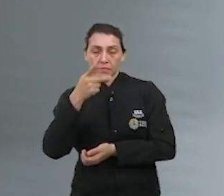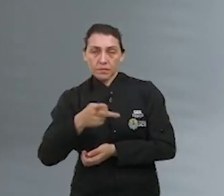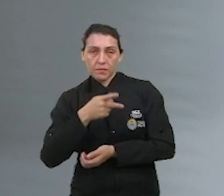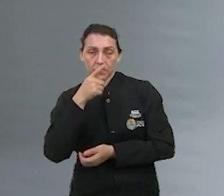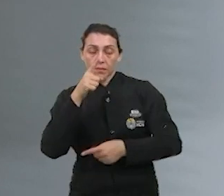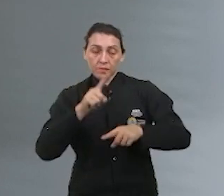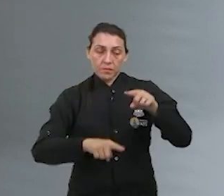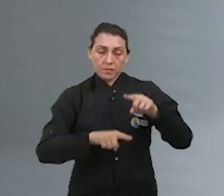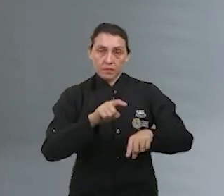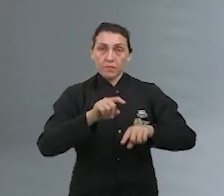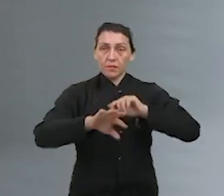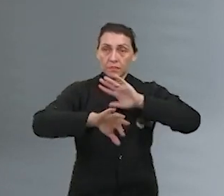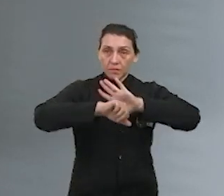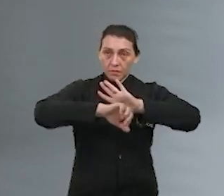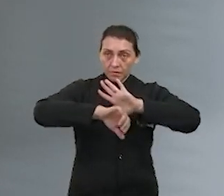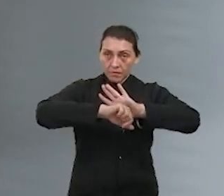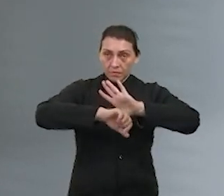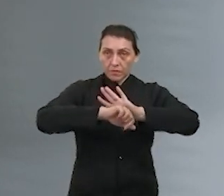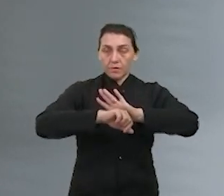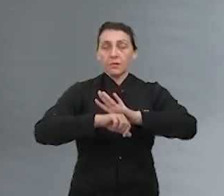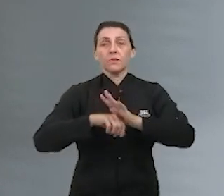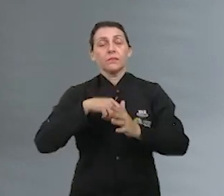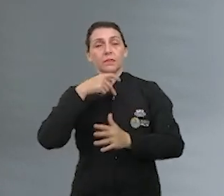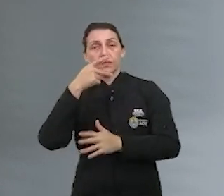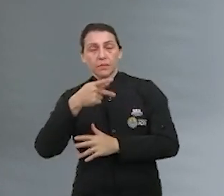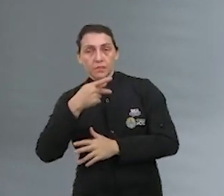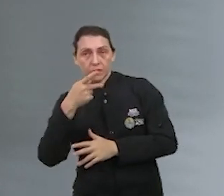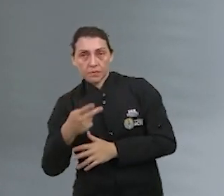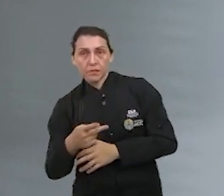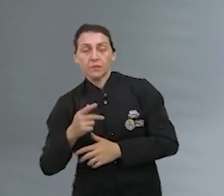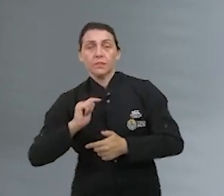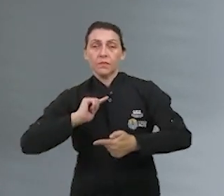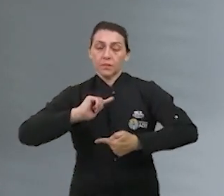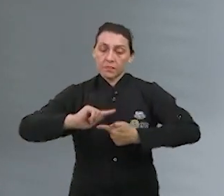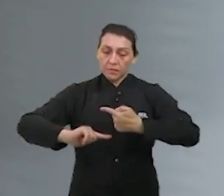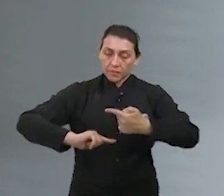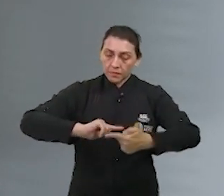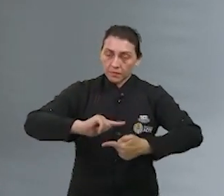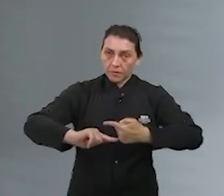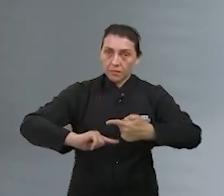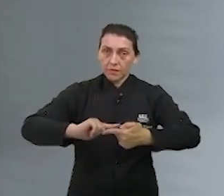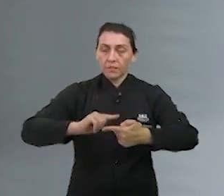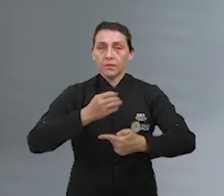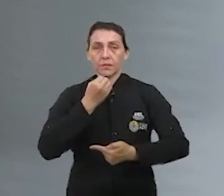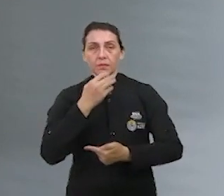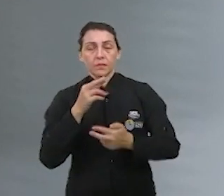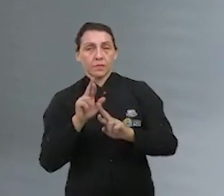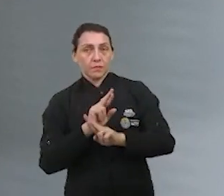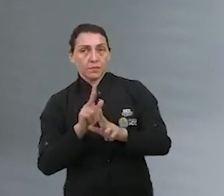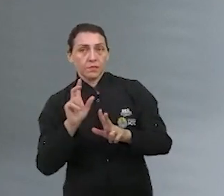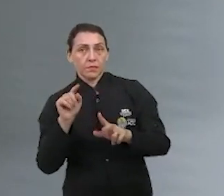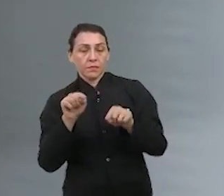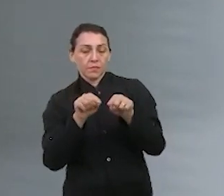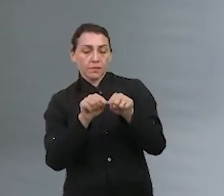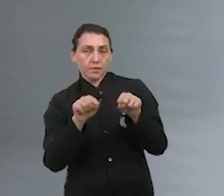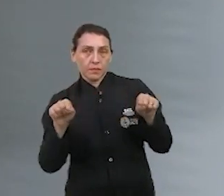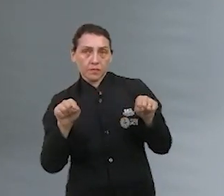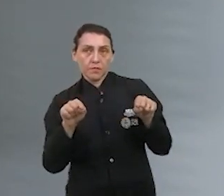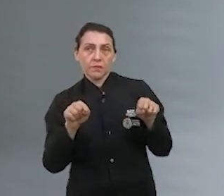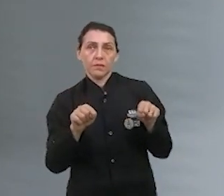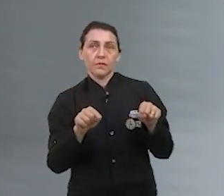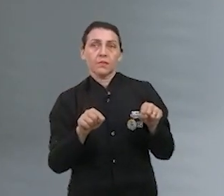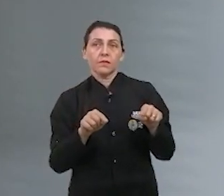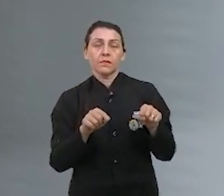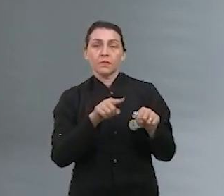Do receptor, e aqui a gente está falando do gerador, tudo bem? A diferença é só essa linhazinha que eu coloquei do